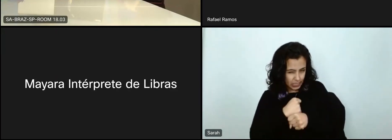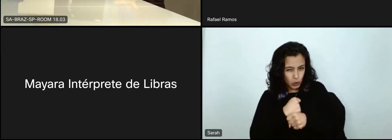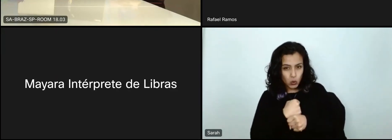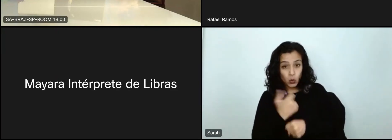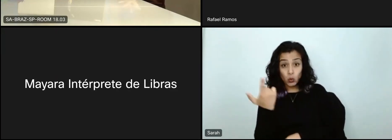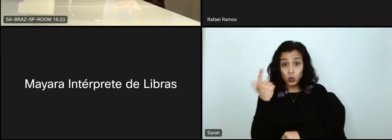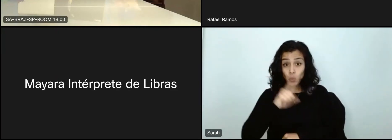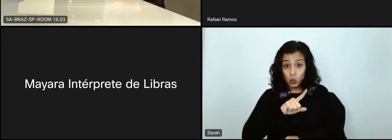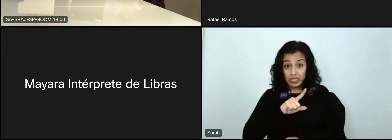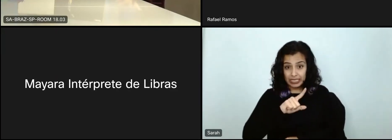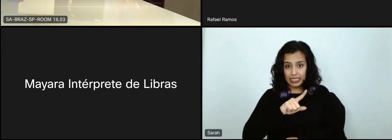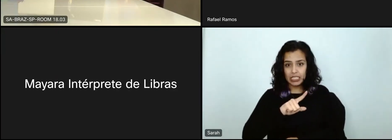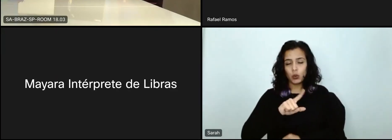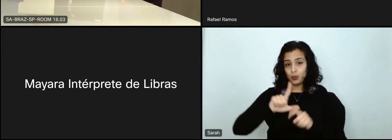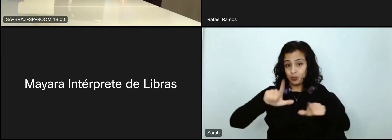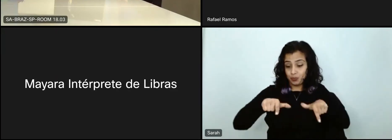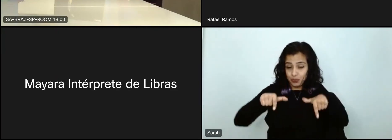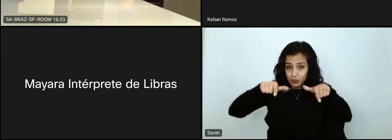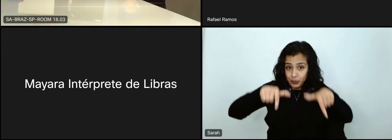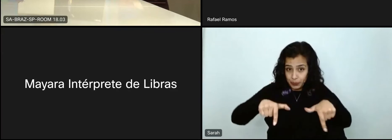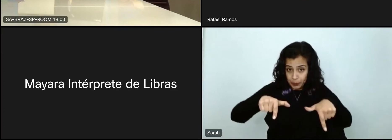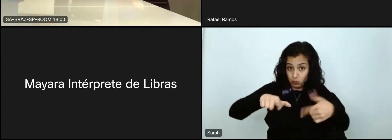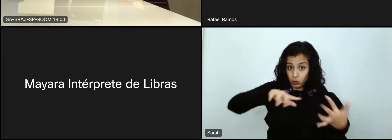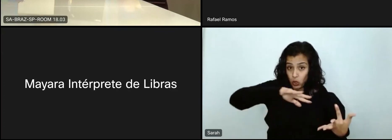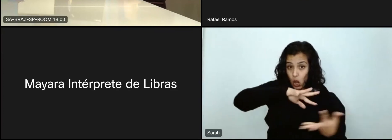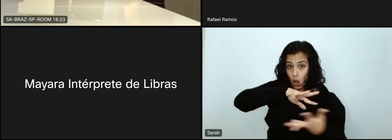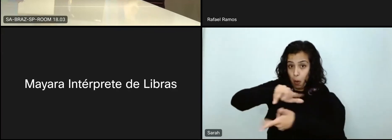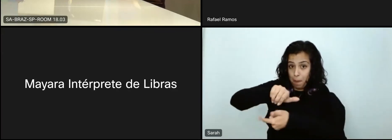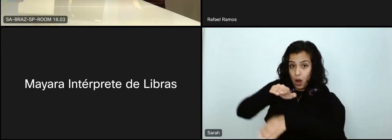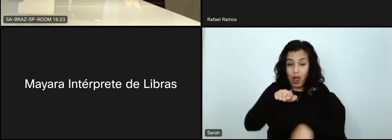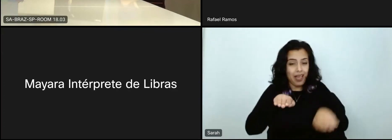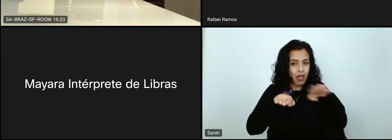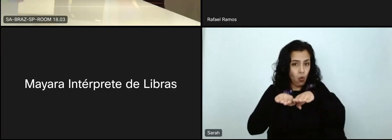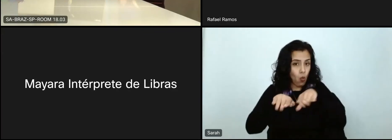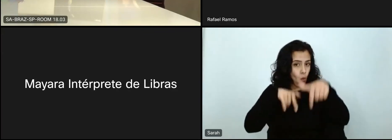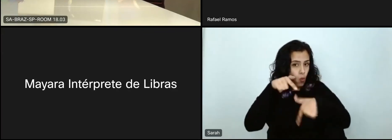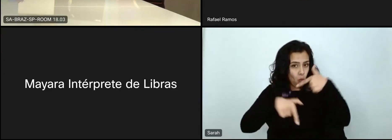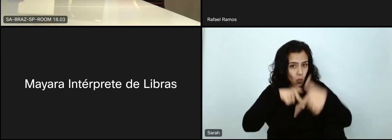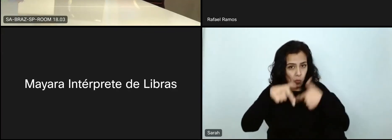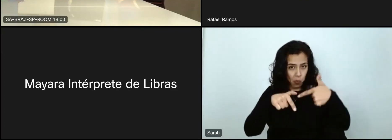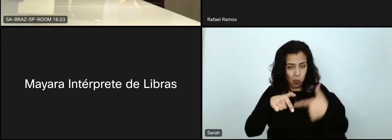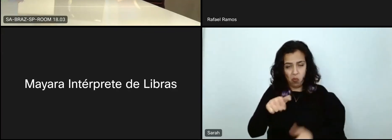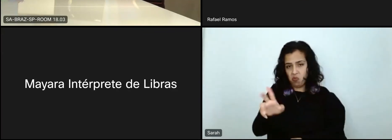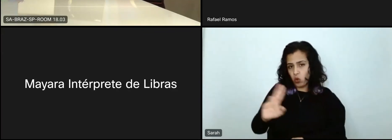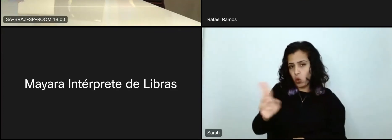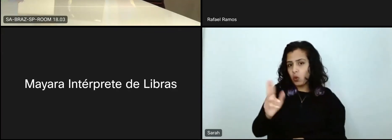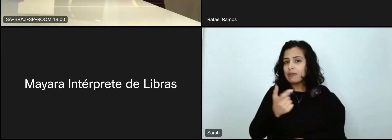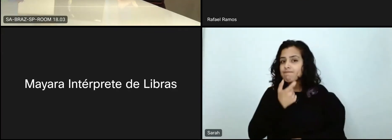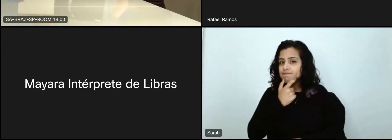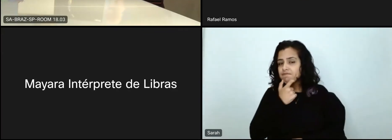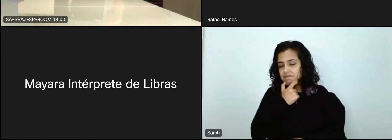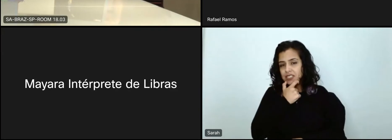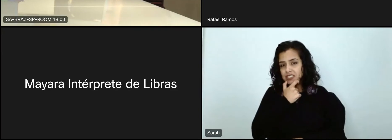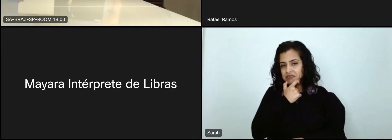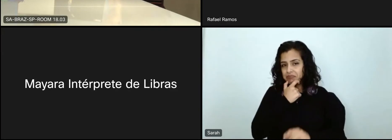nós recebemos o certificado pelo Programa Global de Equidade do Trabalho da Human Rights Campaign Foundation, ao inglês